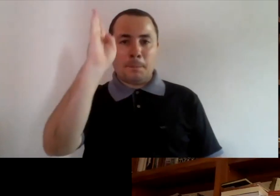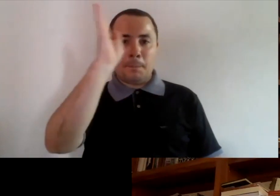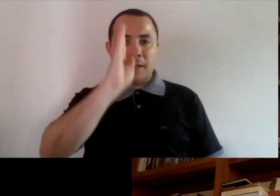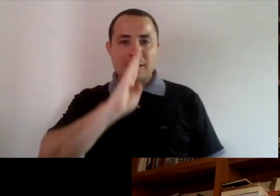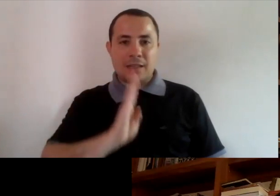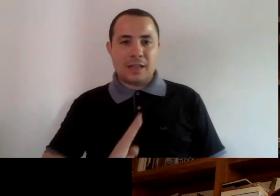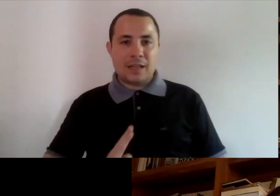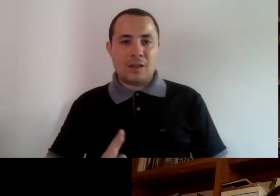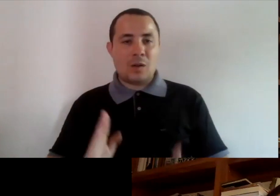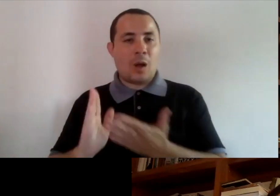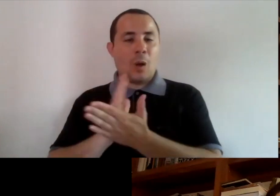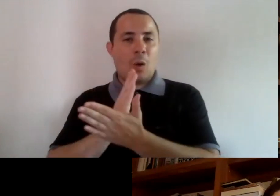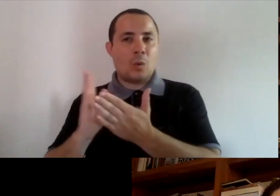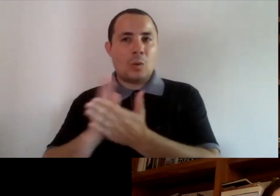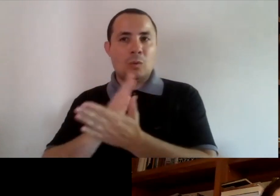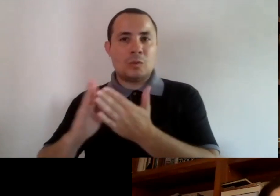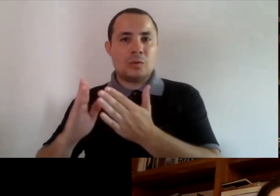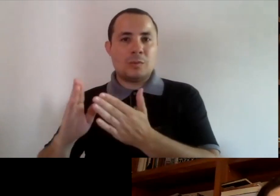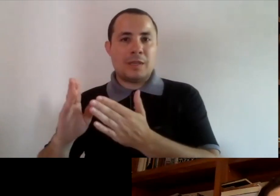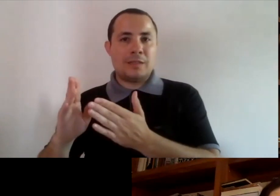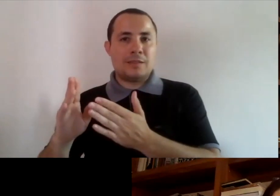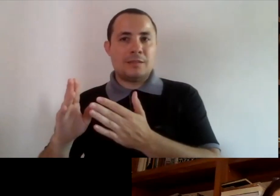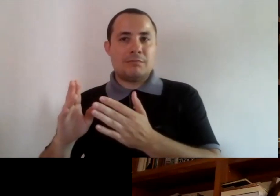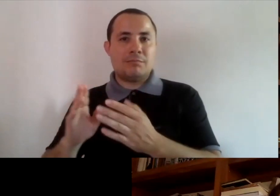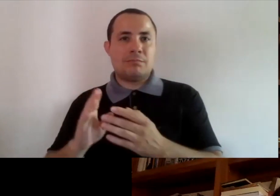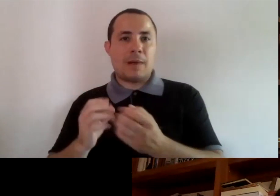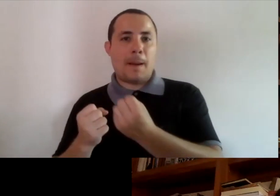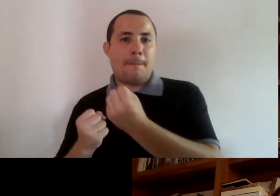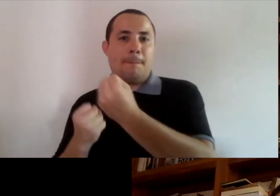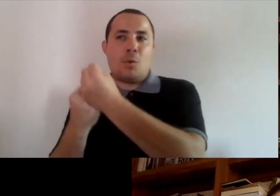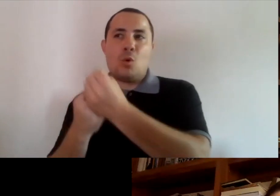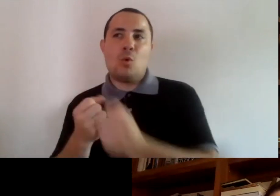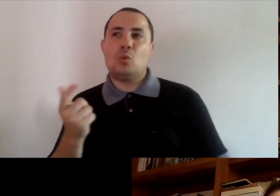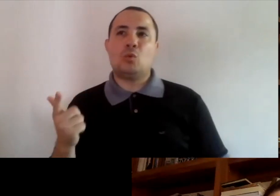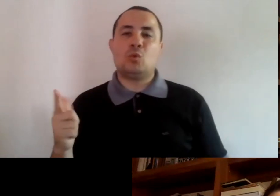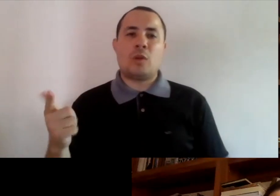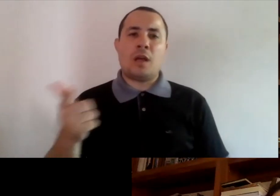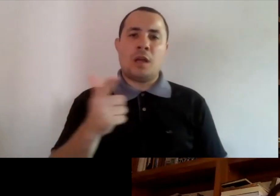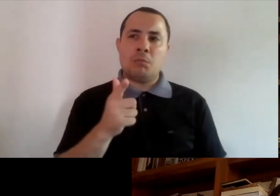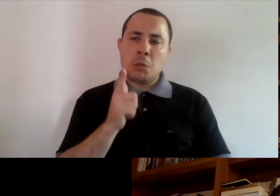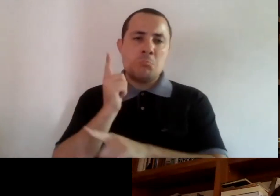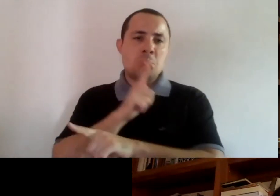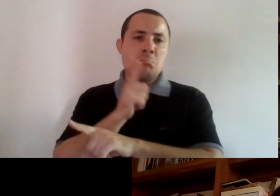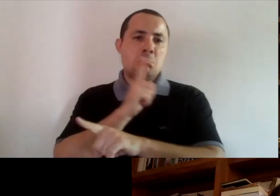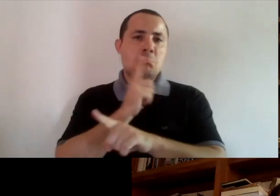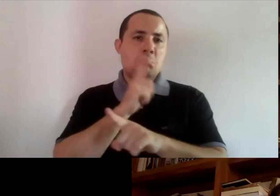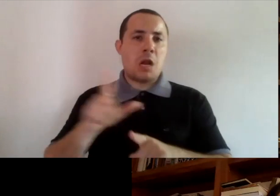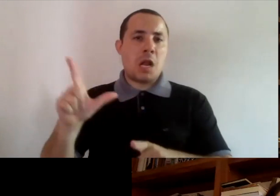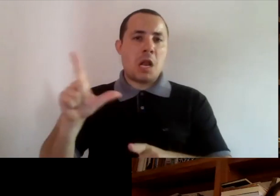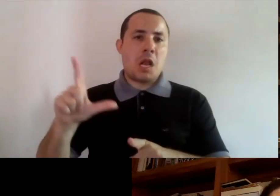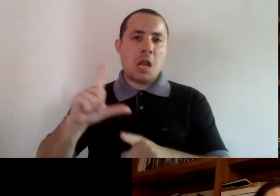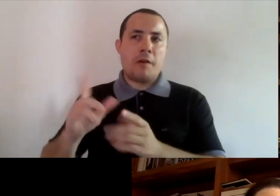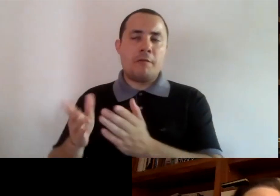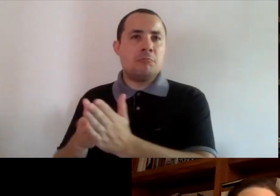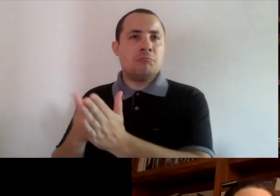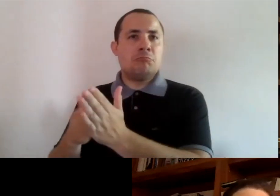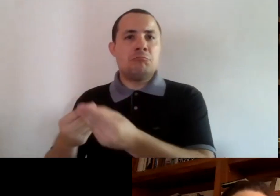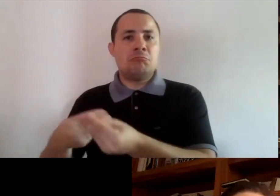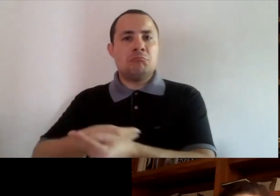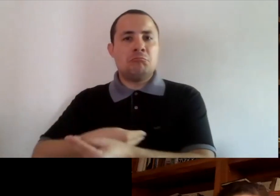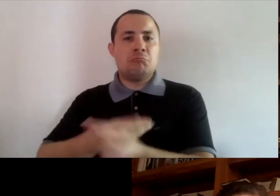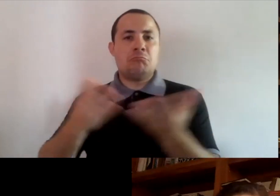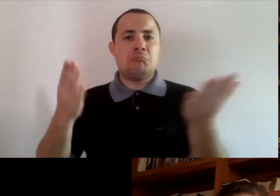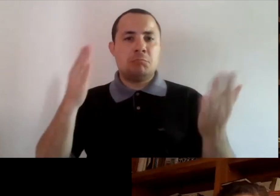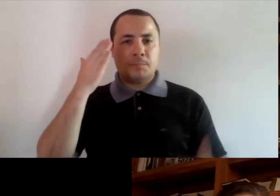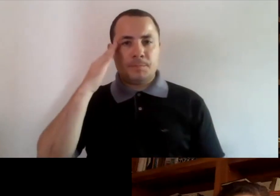independentes, encontra, né? Para chegar nos seus leitores e para realmente circular. E também pensando, né, nos trabalhadores